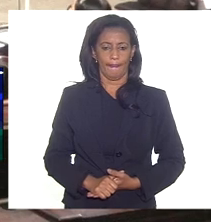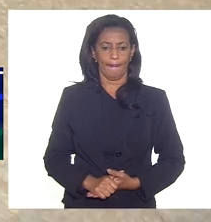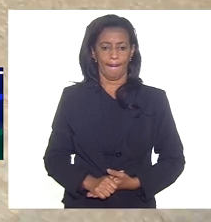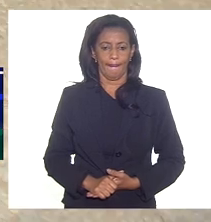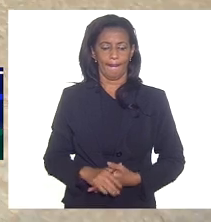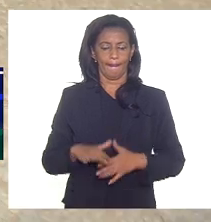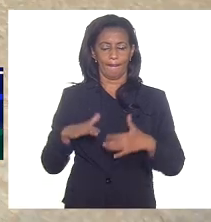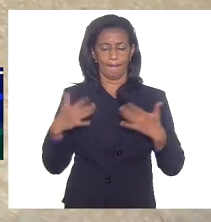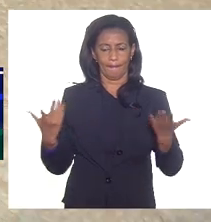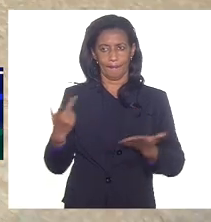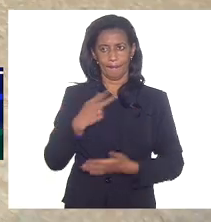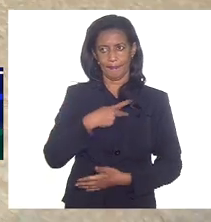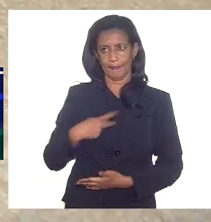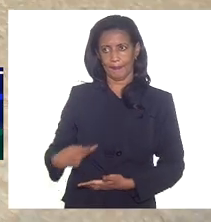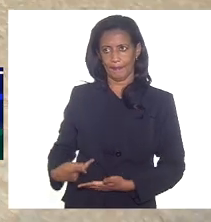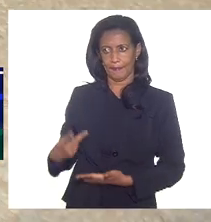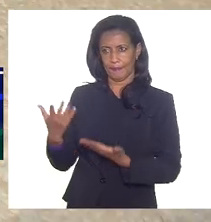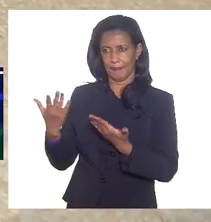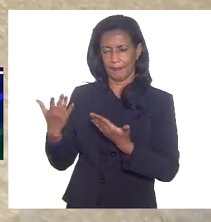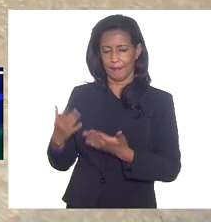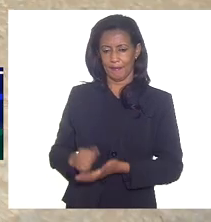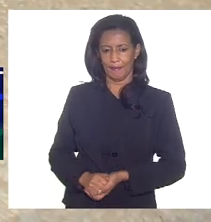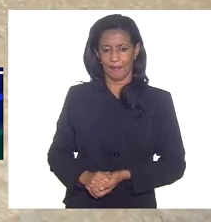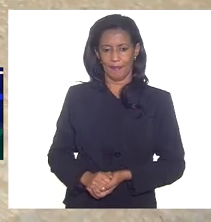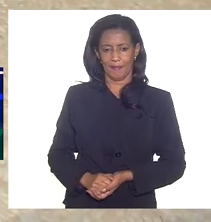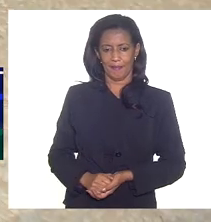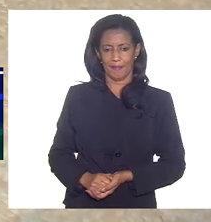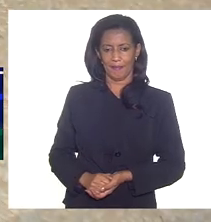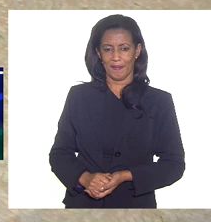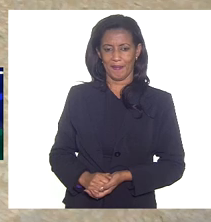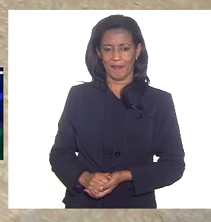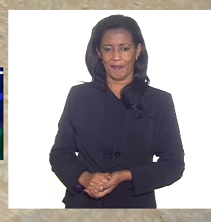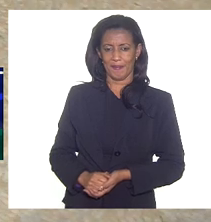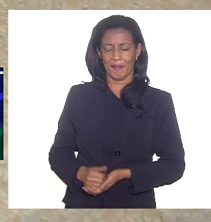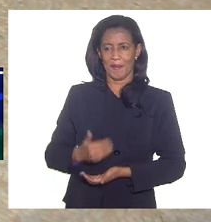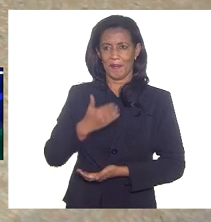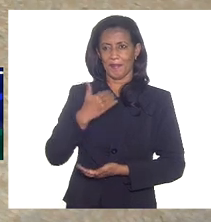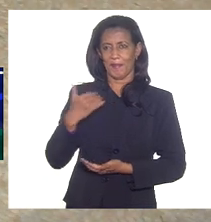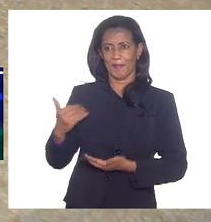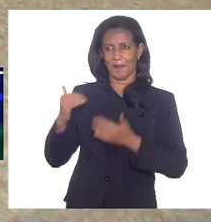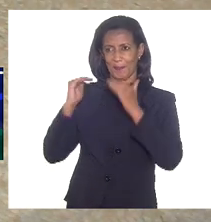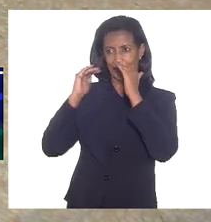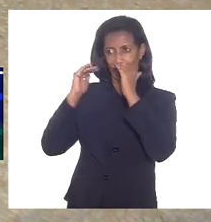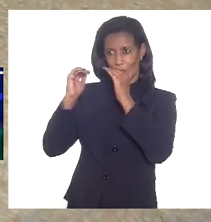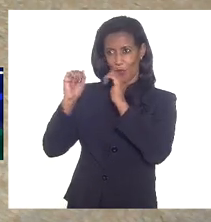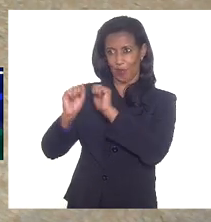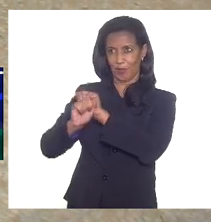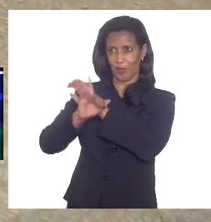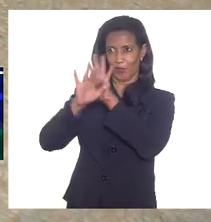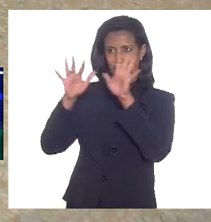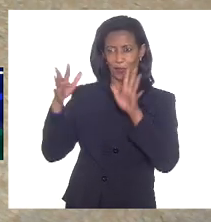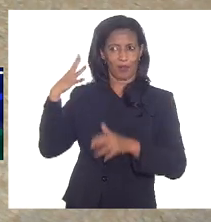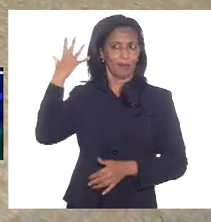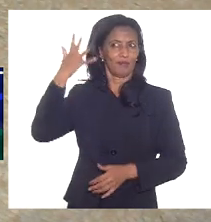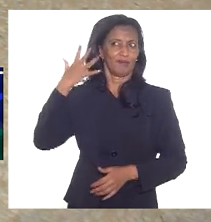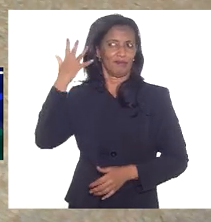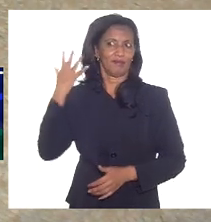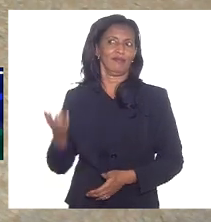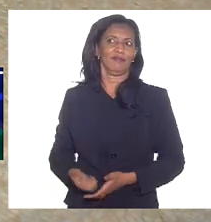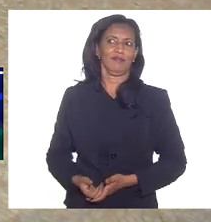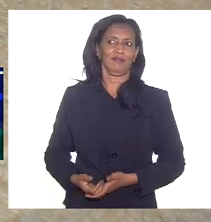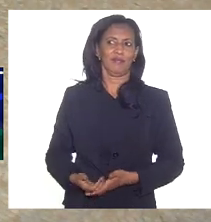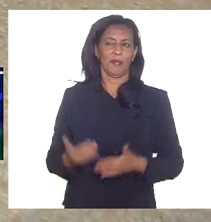Senhor presidente, para honra e glória do deputado Marcelo Cabeleireiro, parecer no